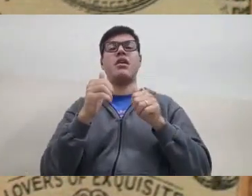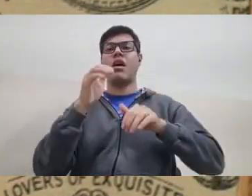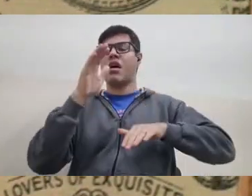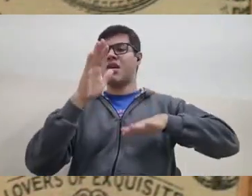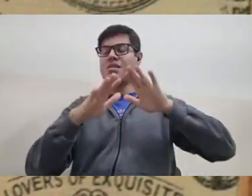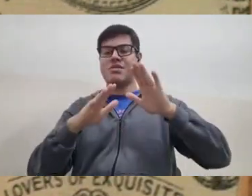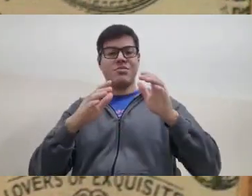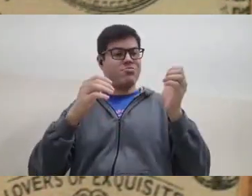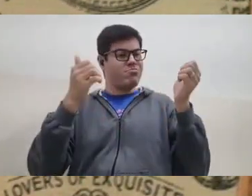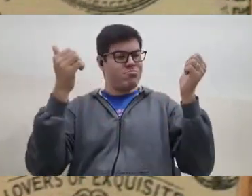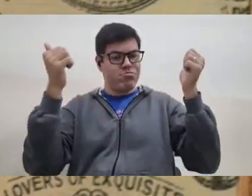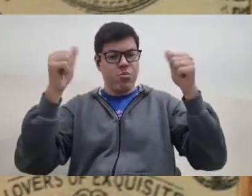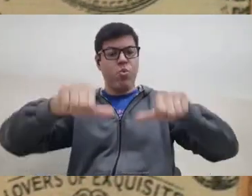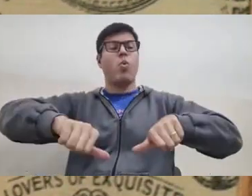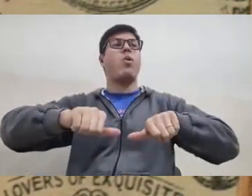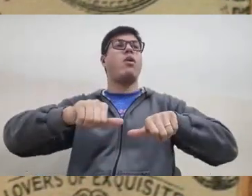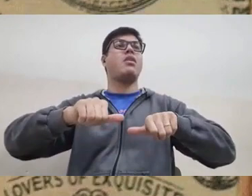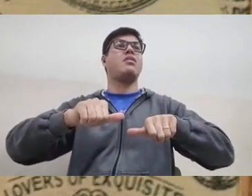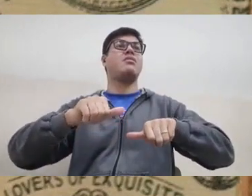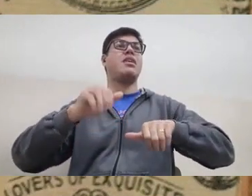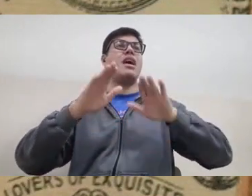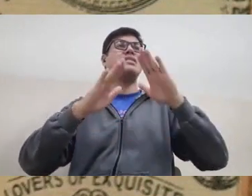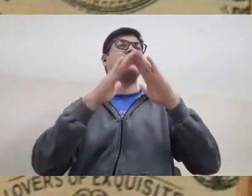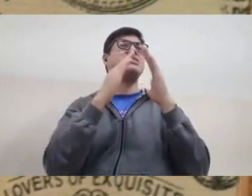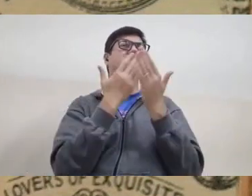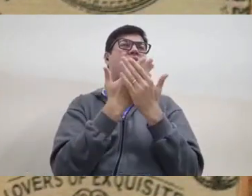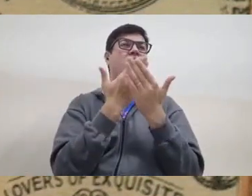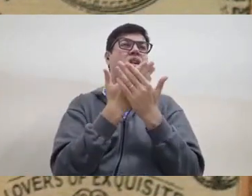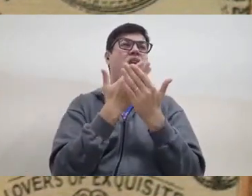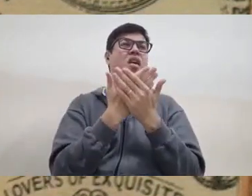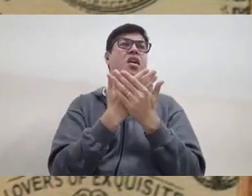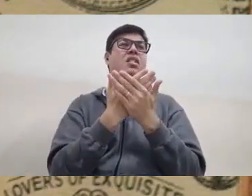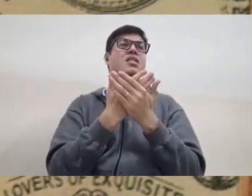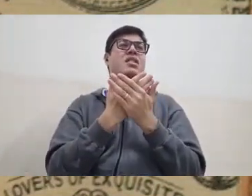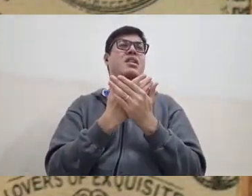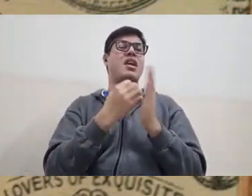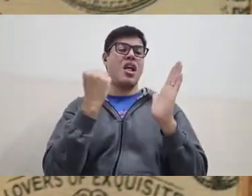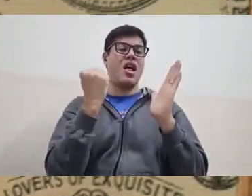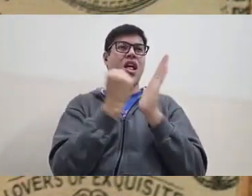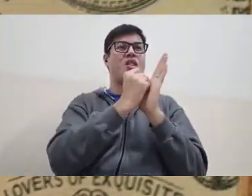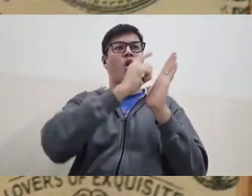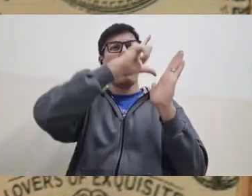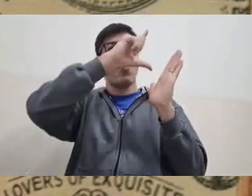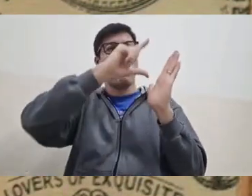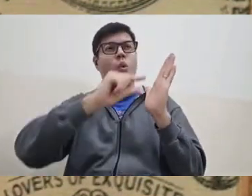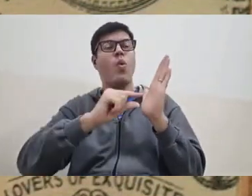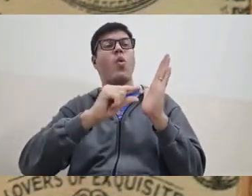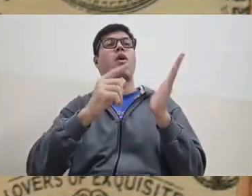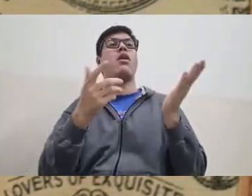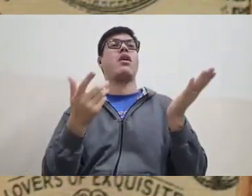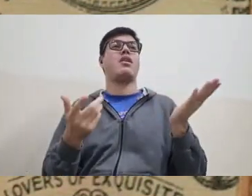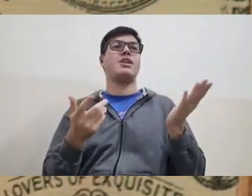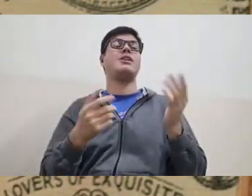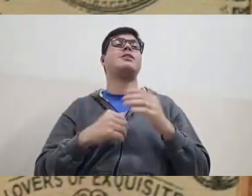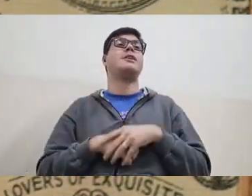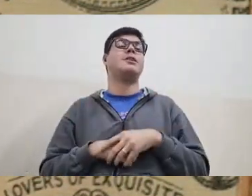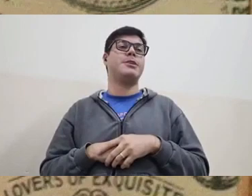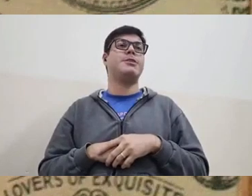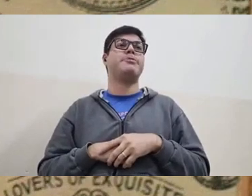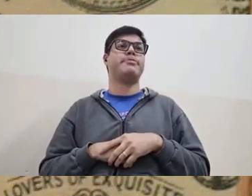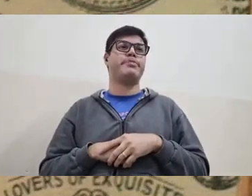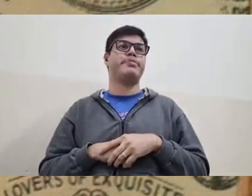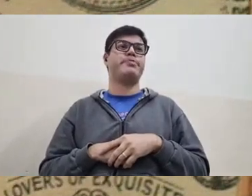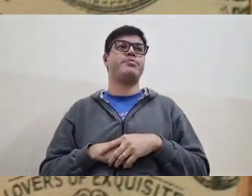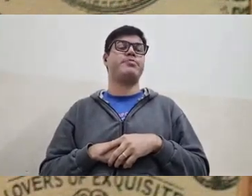de repente ele começou a se dar mal a nota dele Começou a cair e tal e